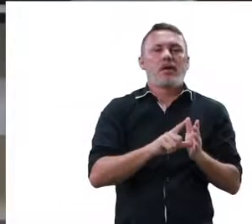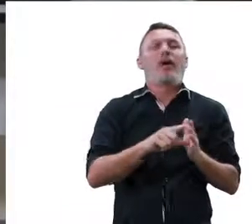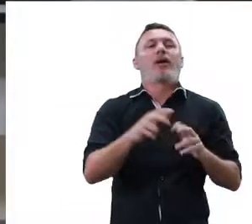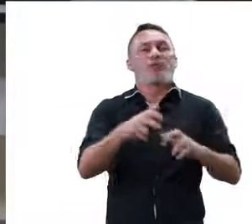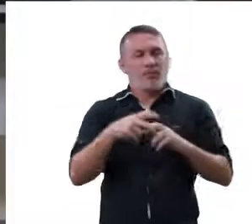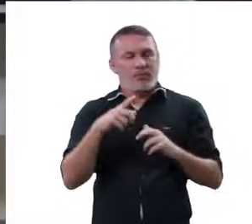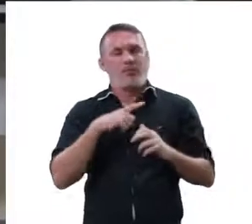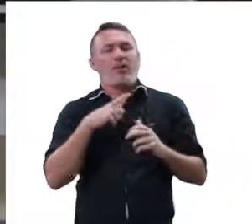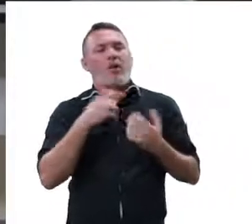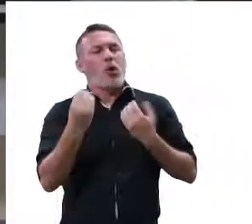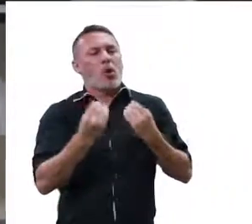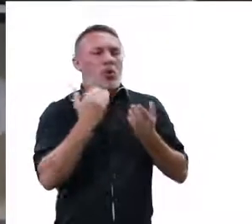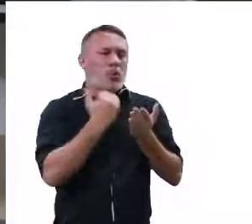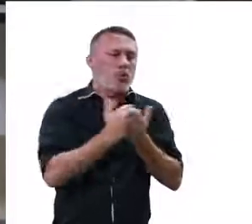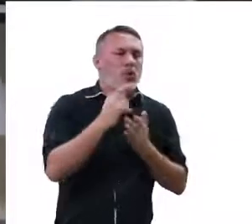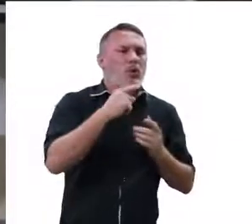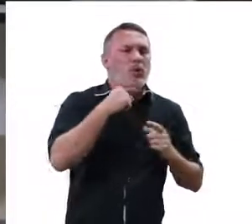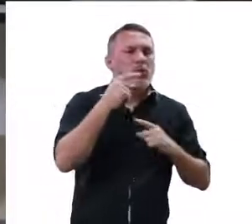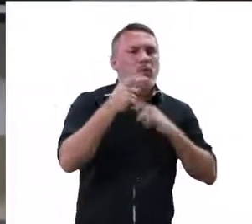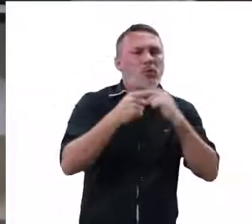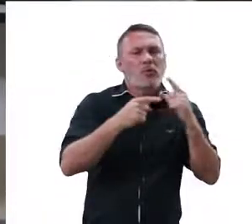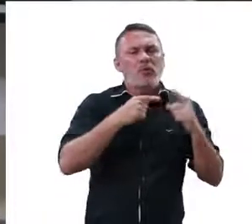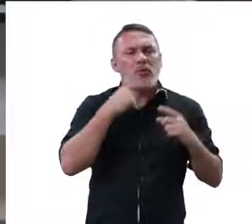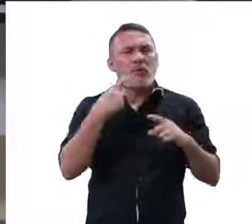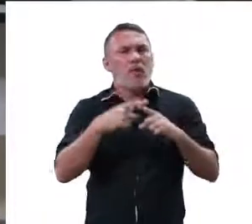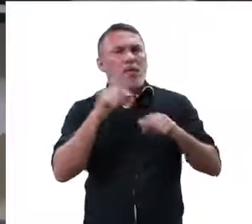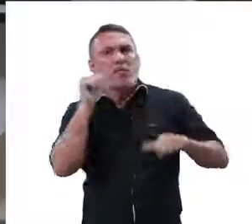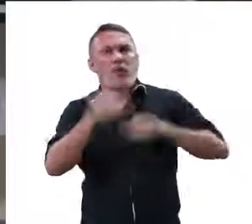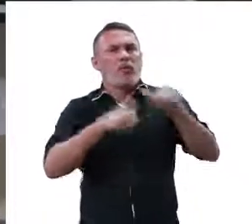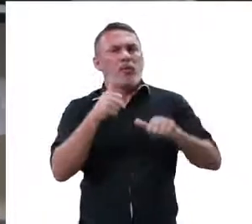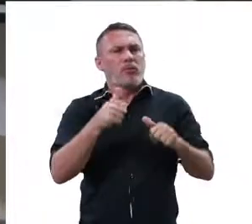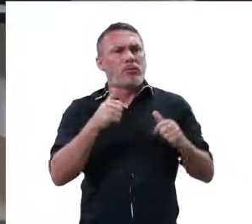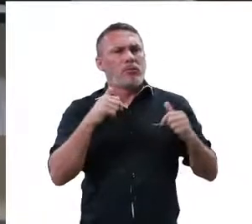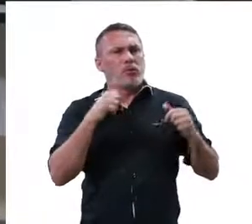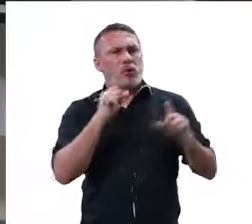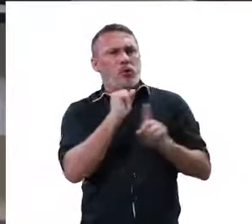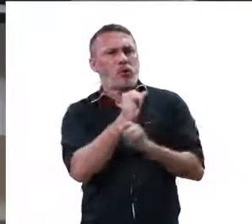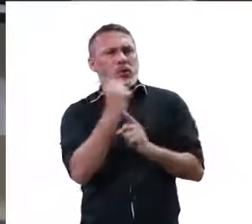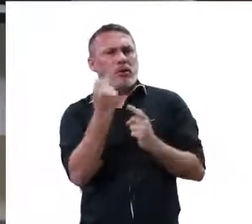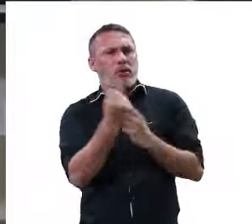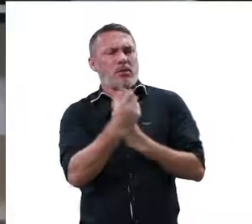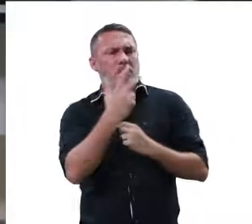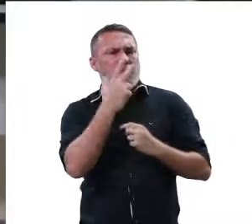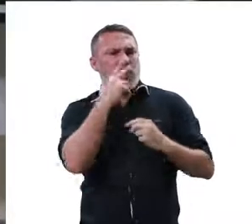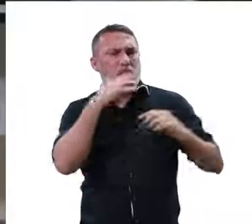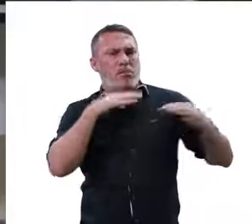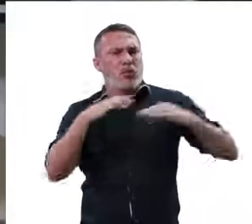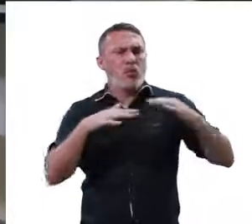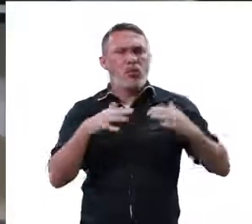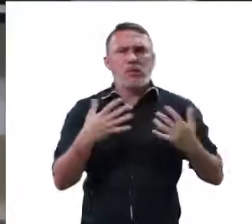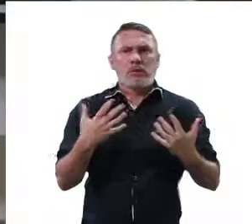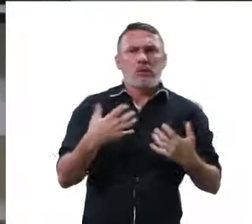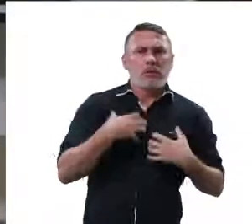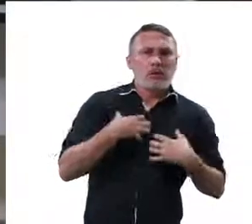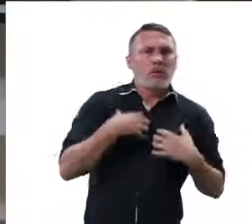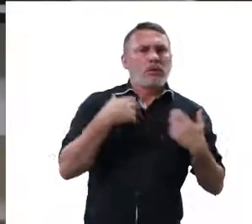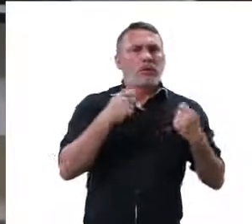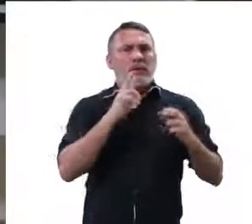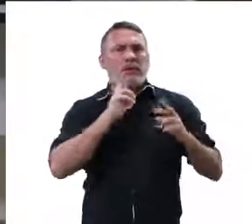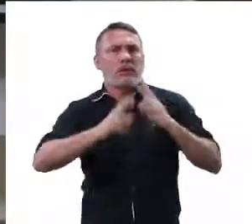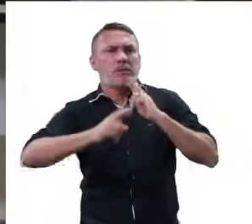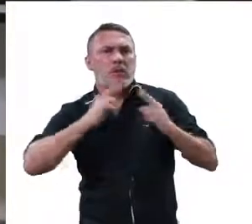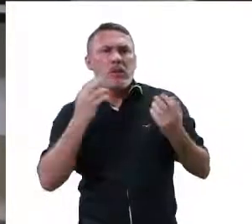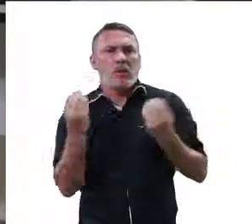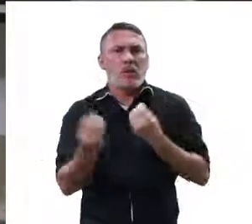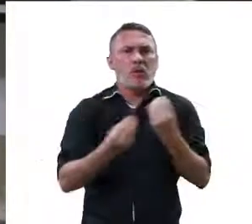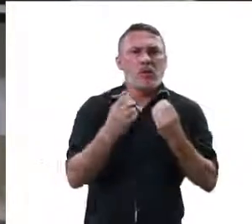né, suscitar dúvidas, questionamentos que precisam ser respondidos. E aí a